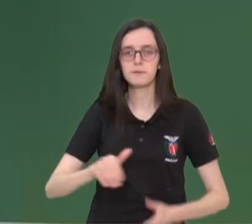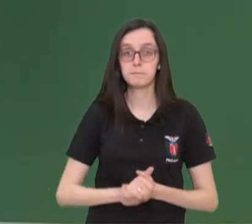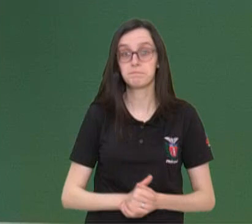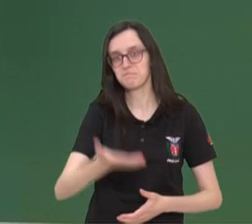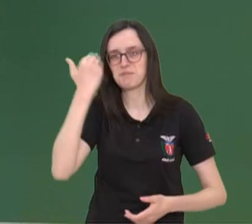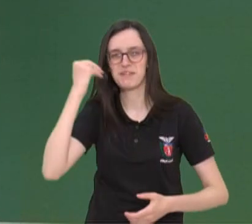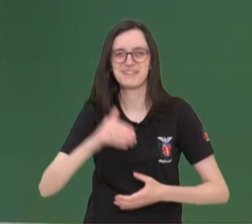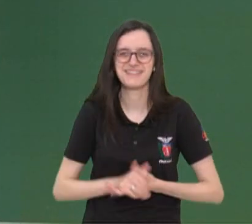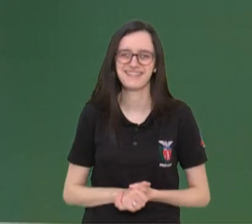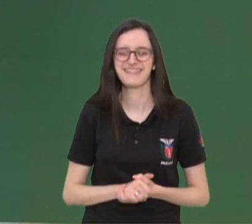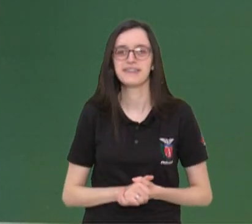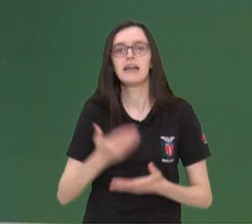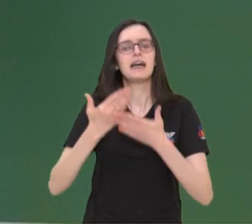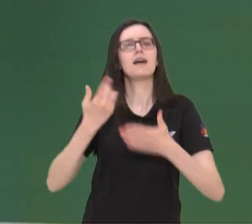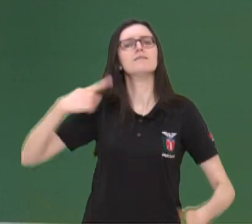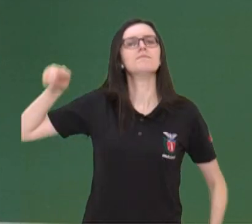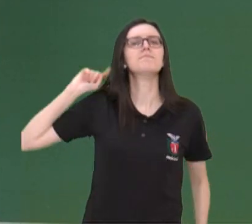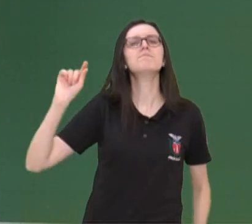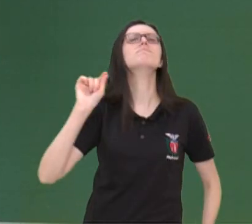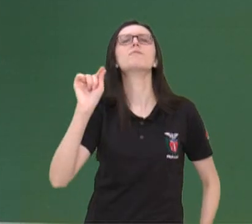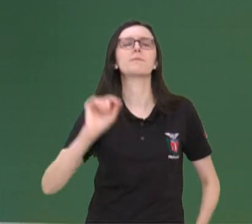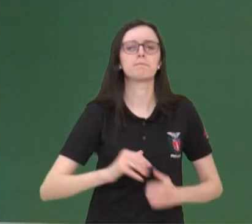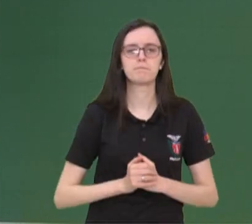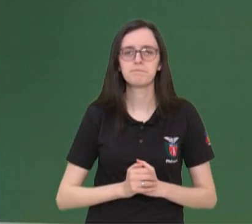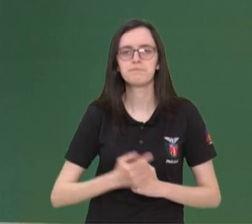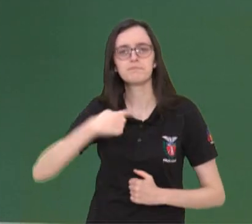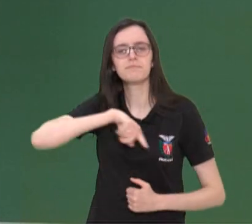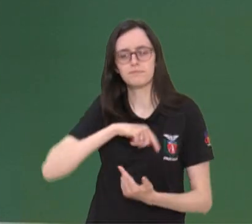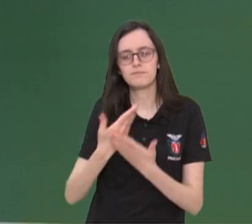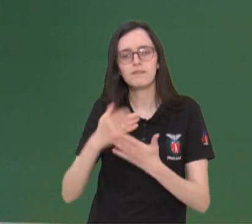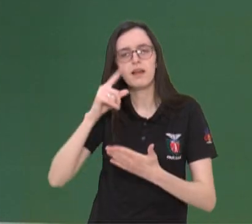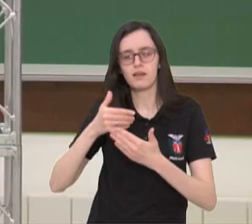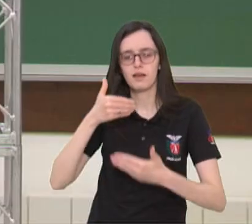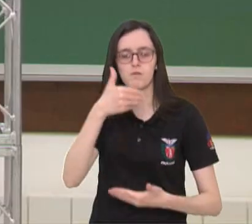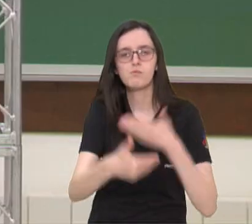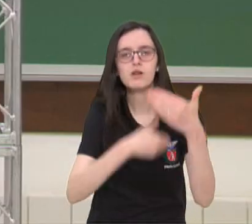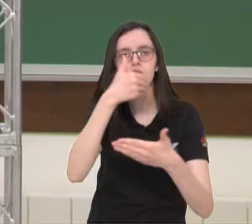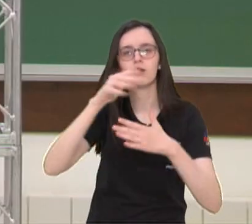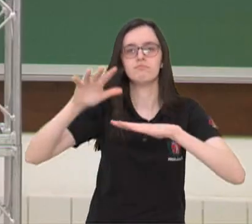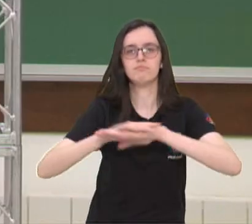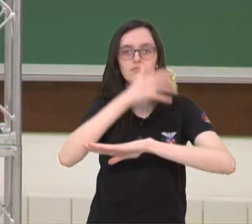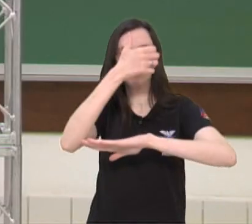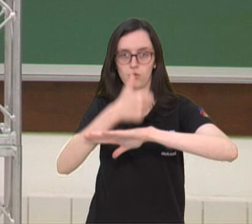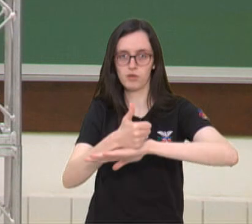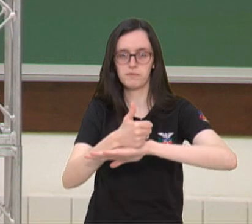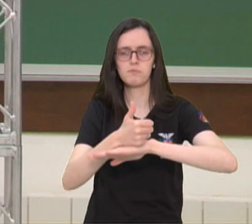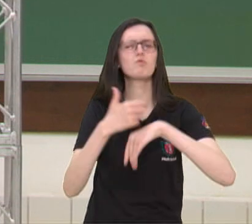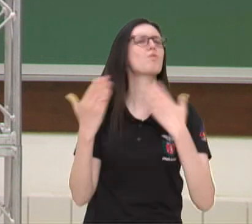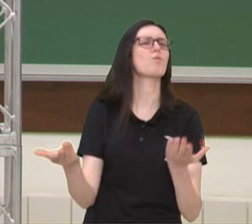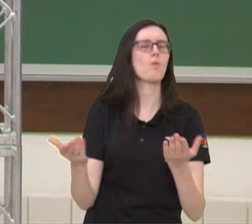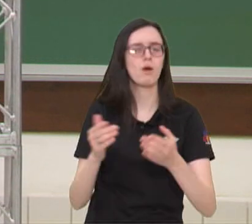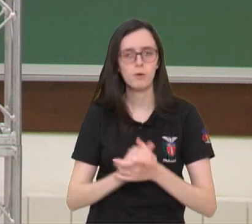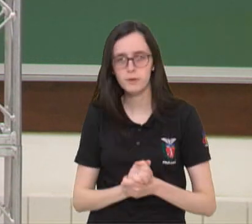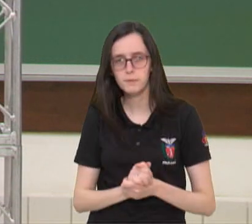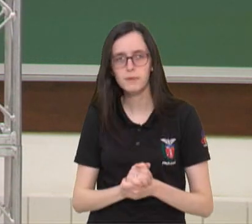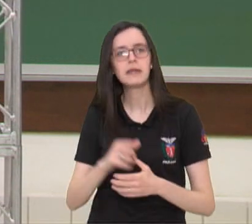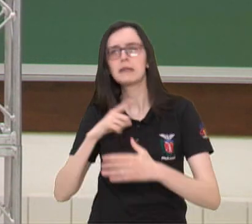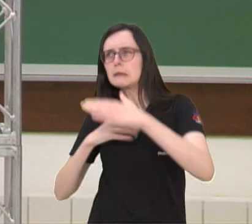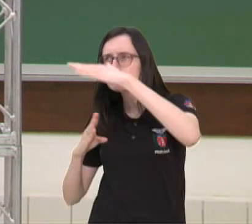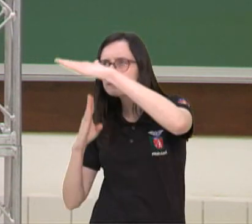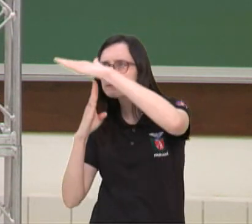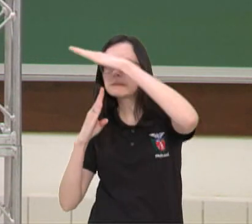Vamos nessa? Na aula anterior, então, nós vimos o processo de colonização, do qual os